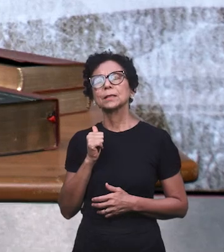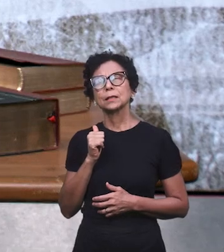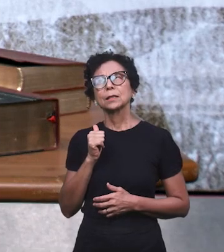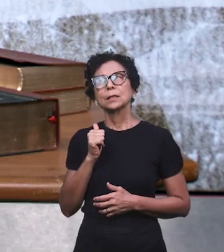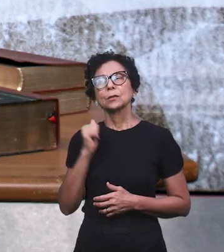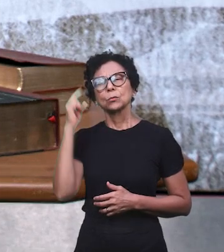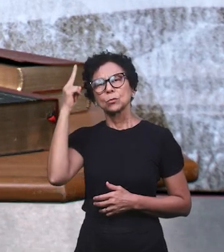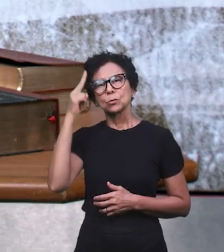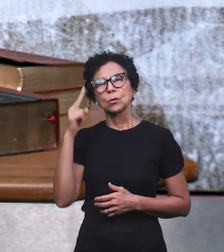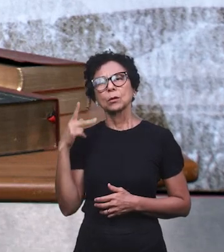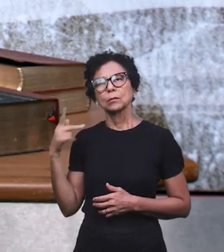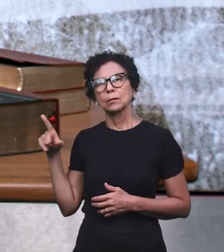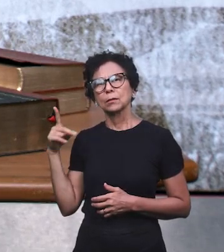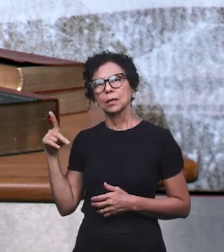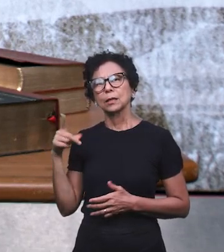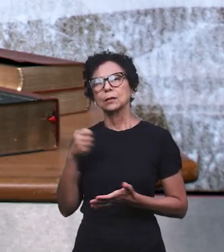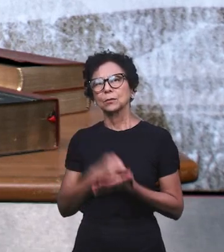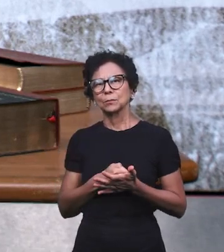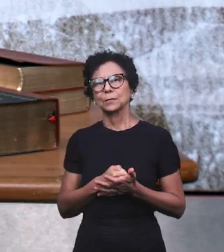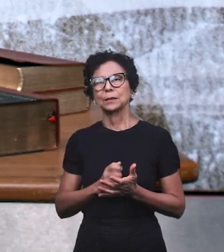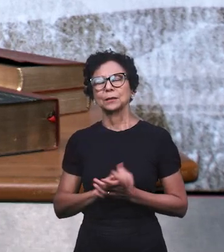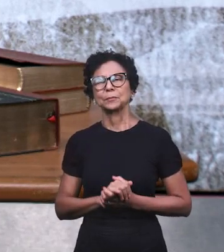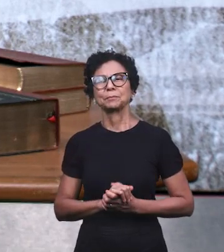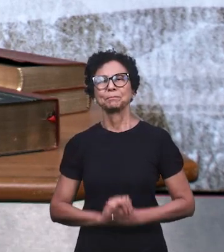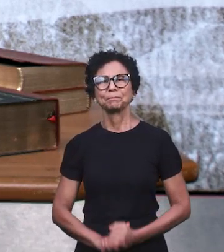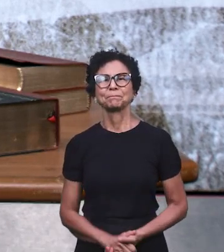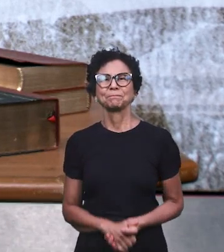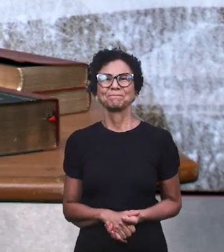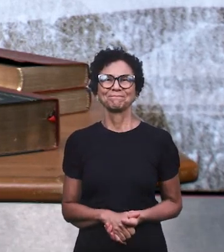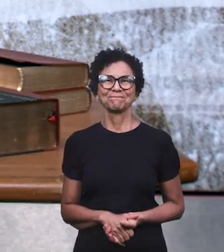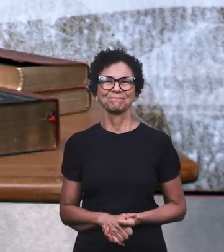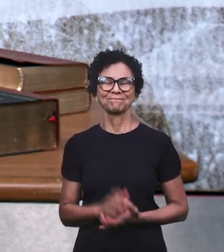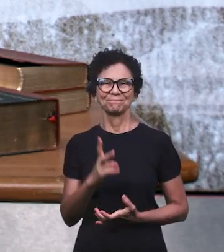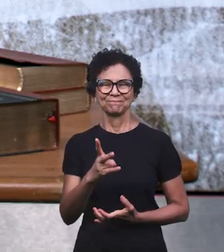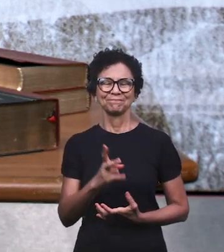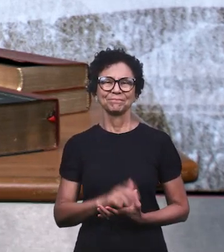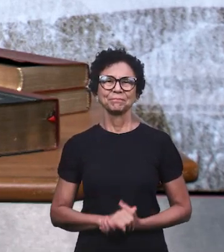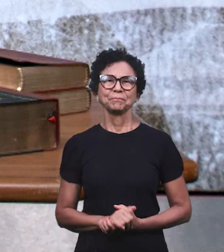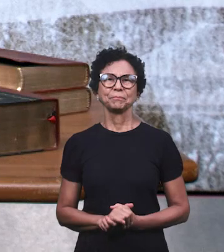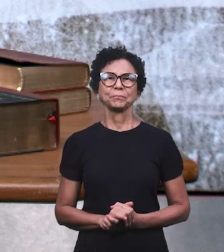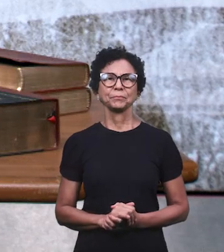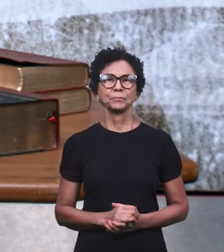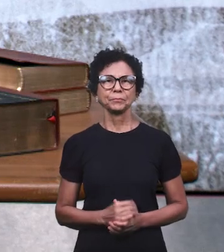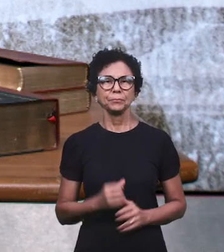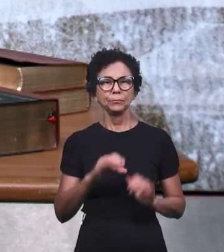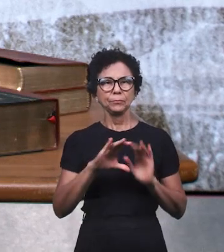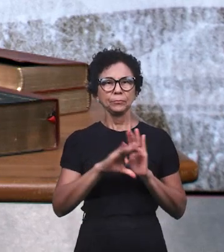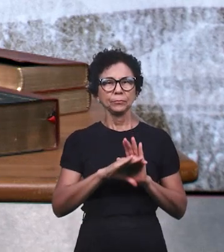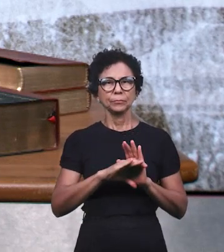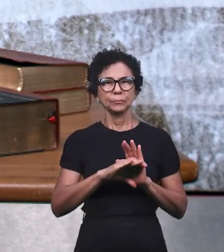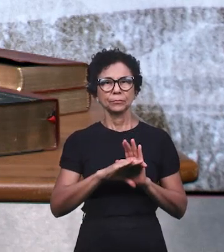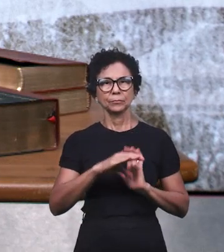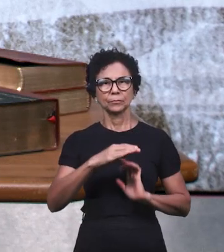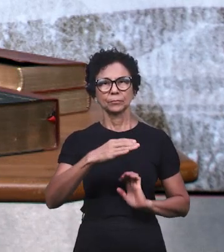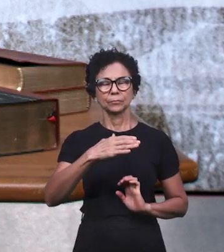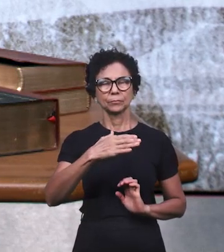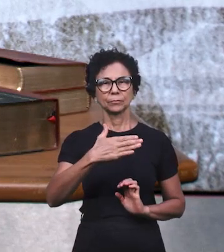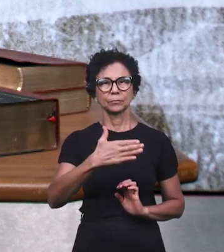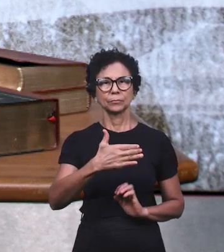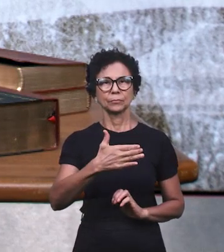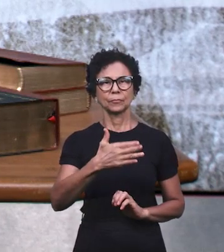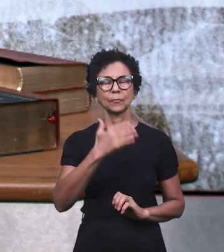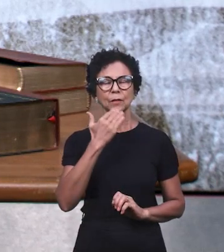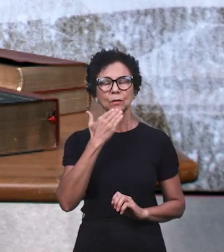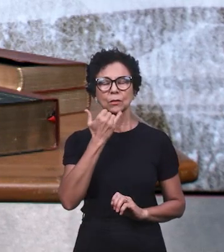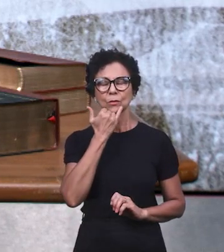estava com ele. Amém? Vamos dar continuidade à nossa leitura agora, capítulo 41.